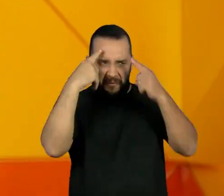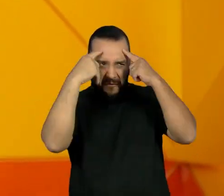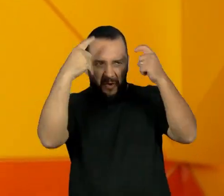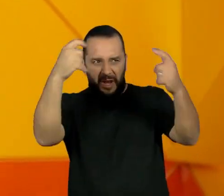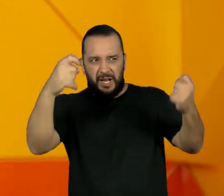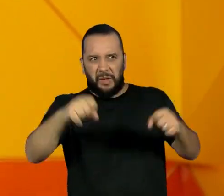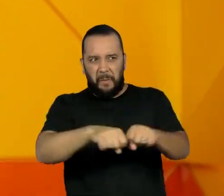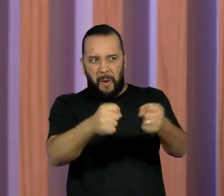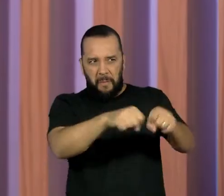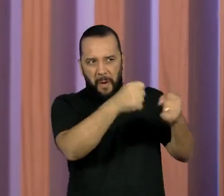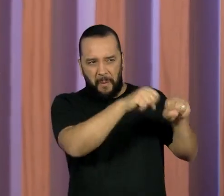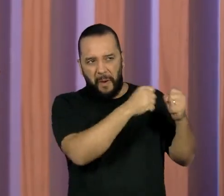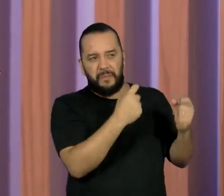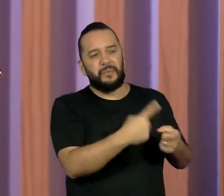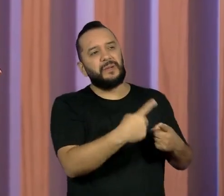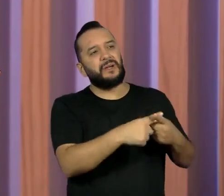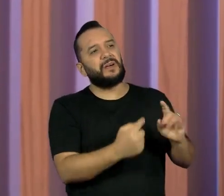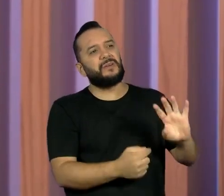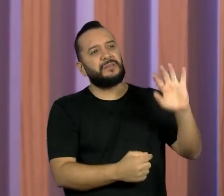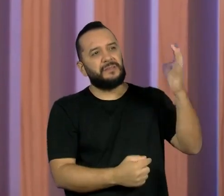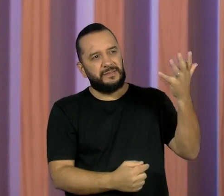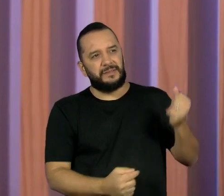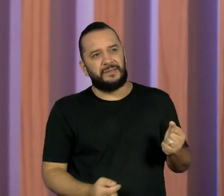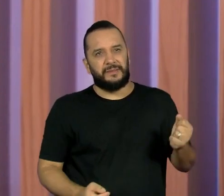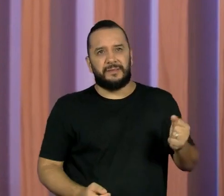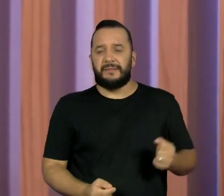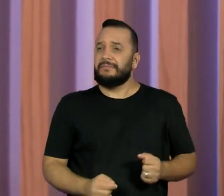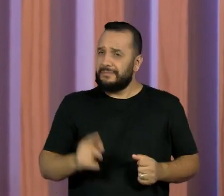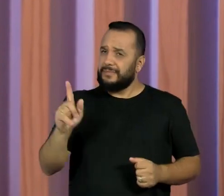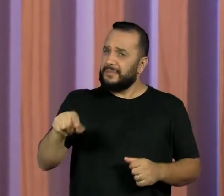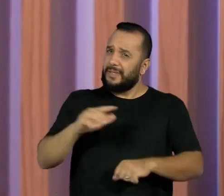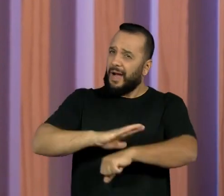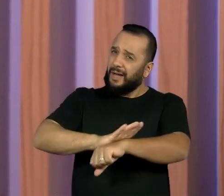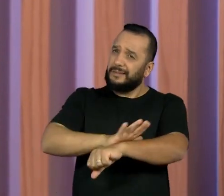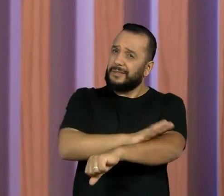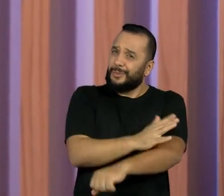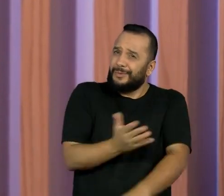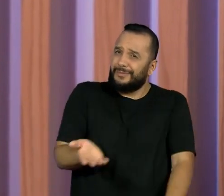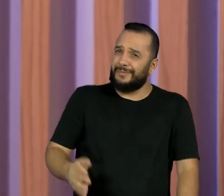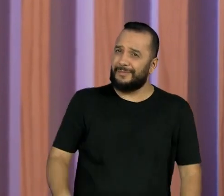isso acontece? Eu entendo que é por racismo